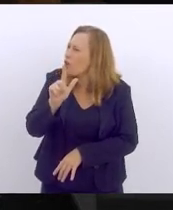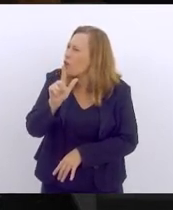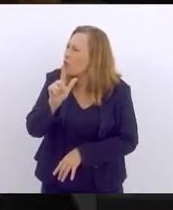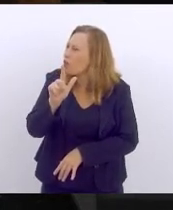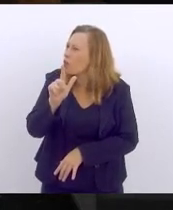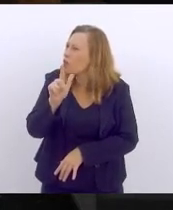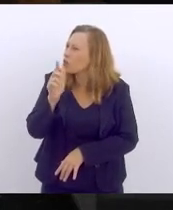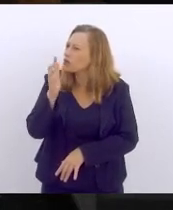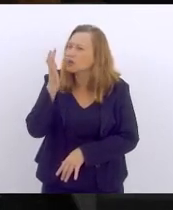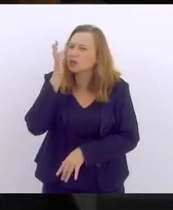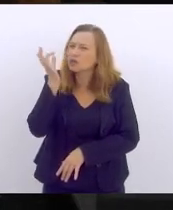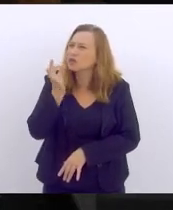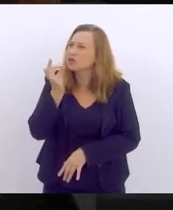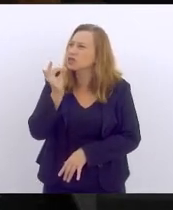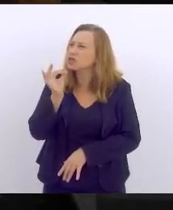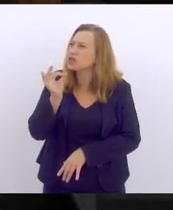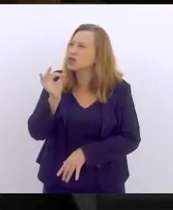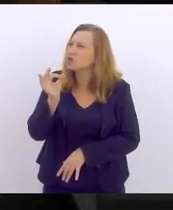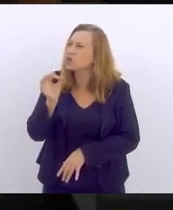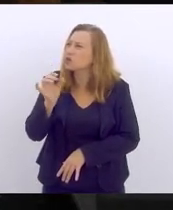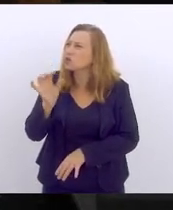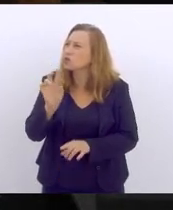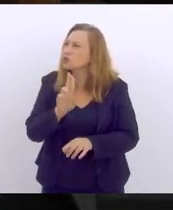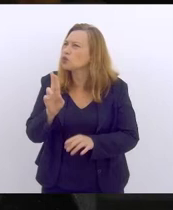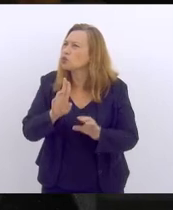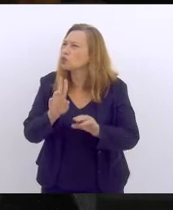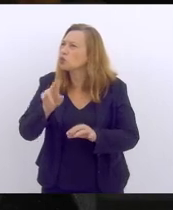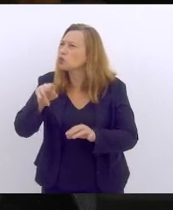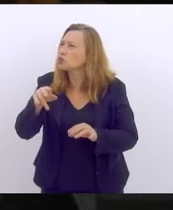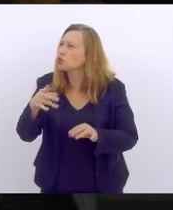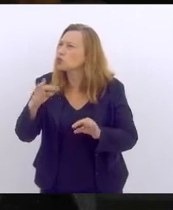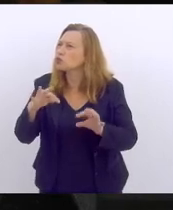não sei nem Qual o sobrenome que era Val era